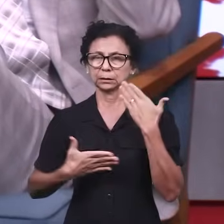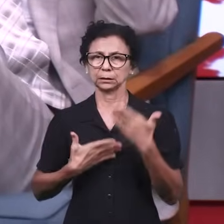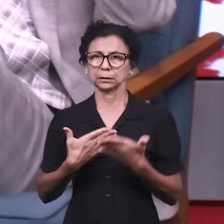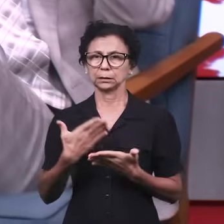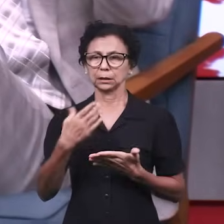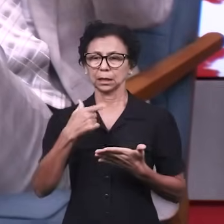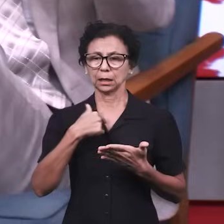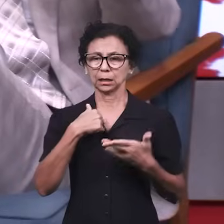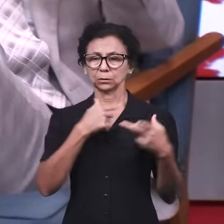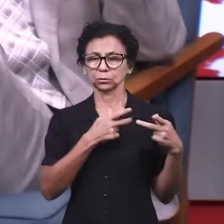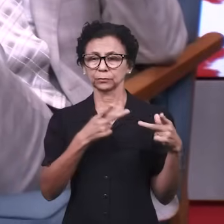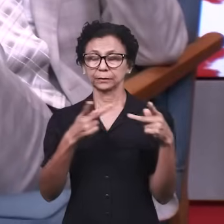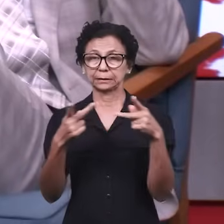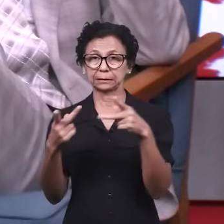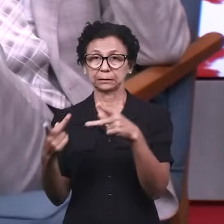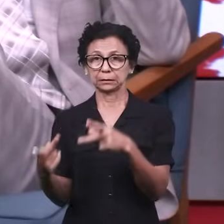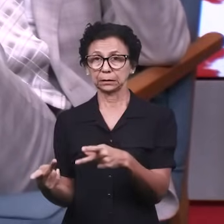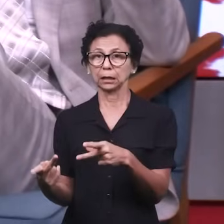estou visitando